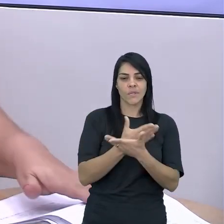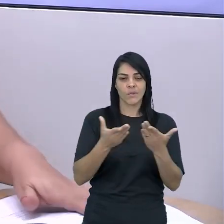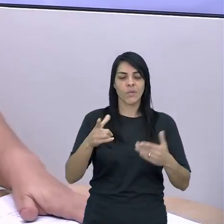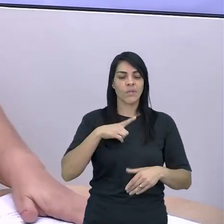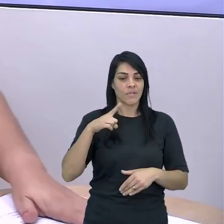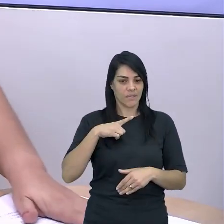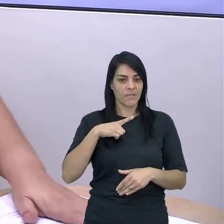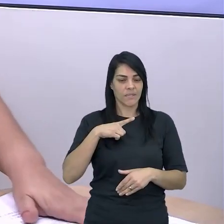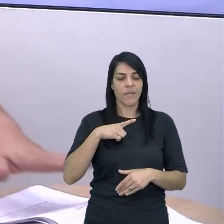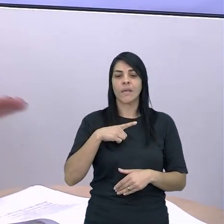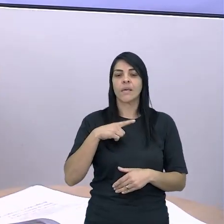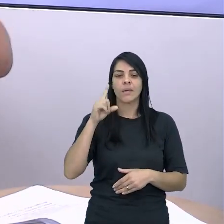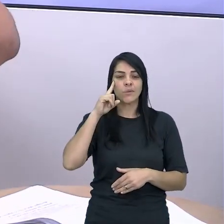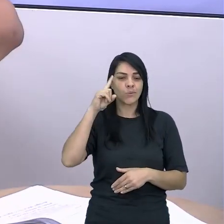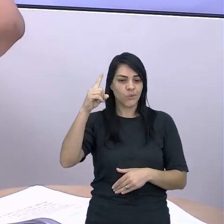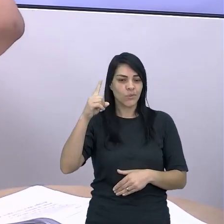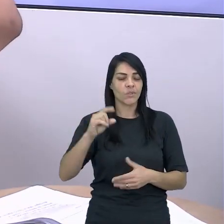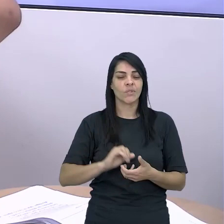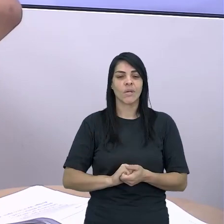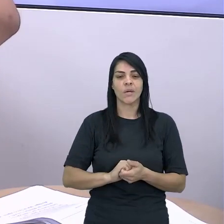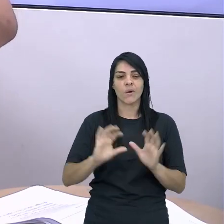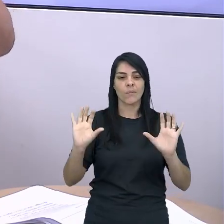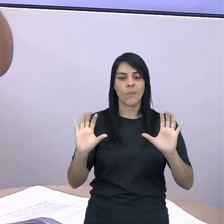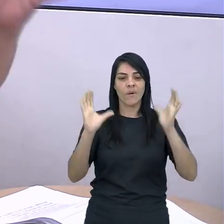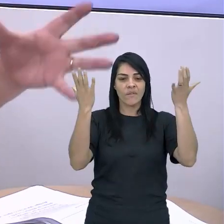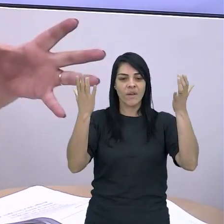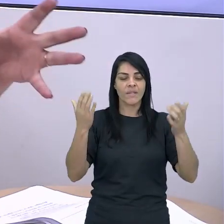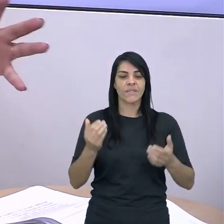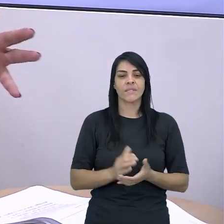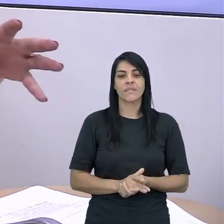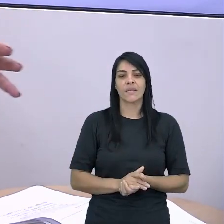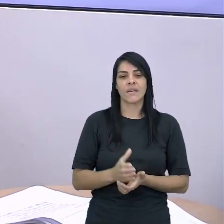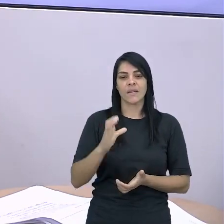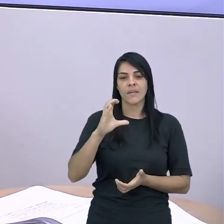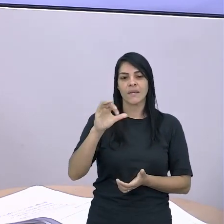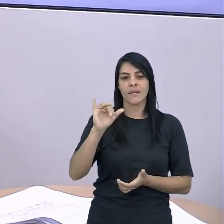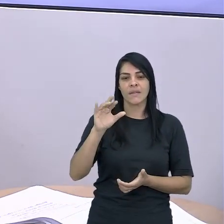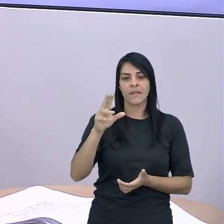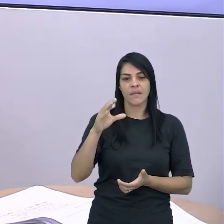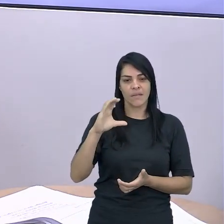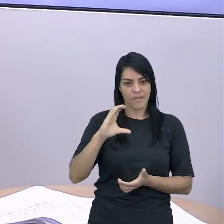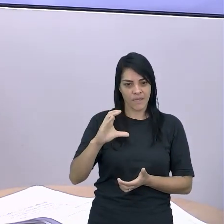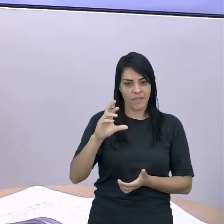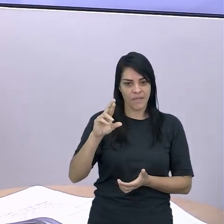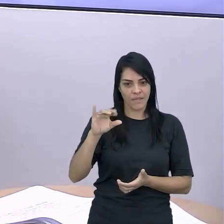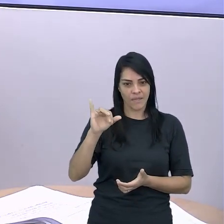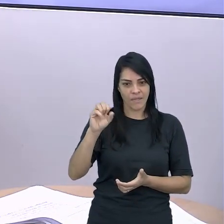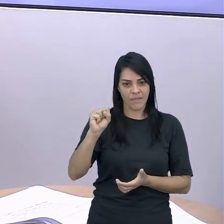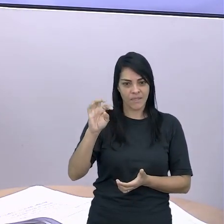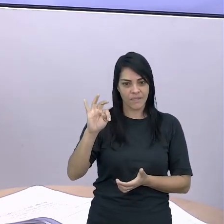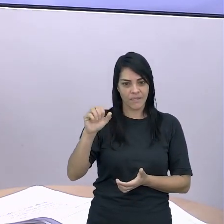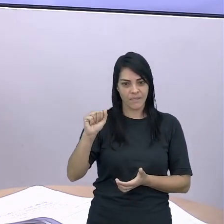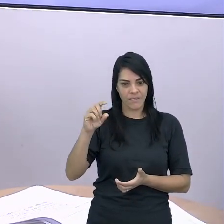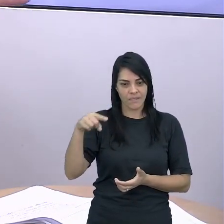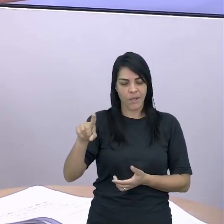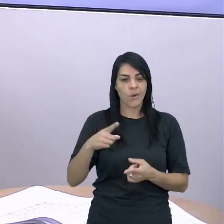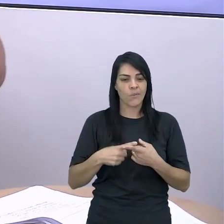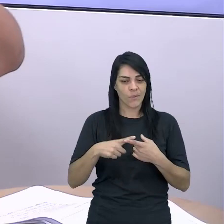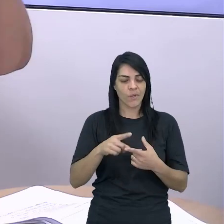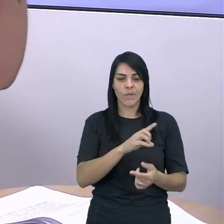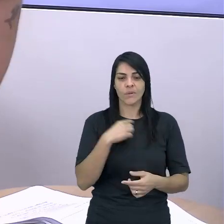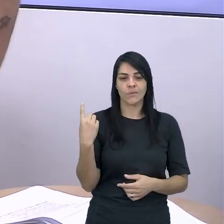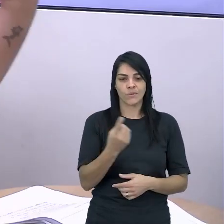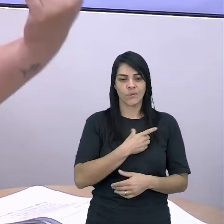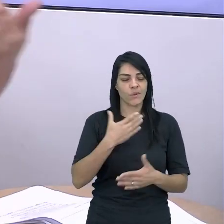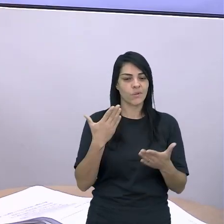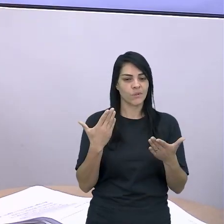celebração cristã. Mas, como eu disse, a gente vai sair dessa abordagem religiosa, porque os nossos estudantes, a gente vai